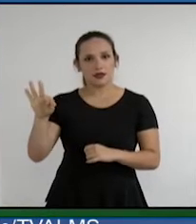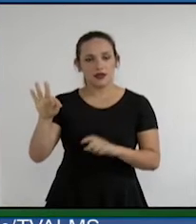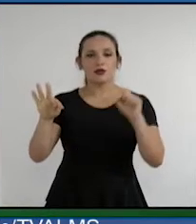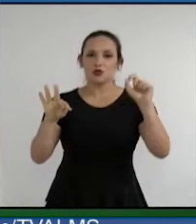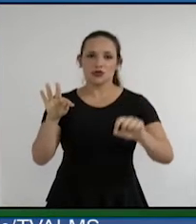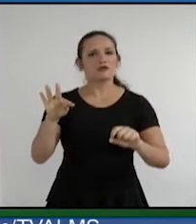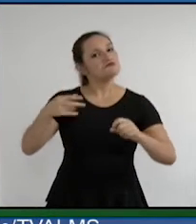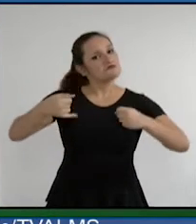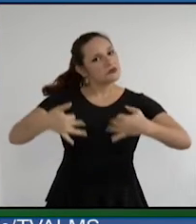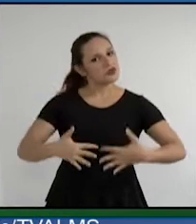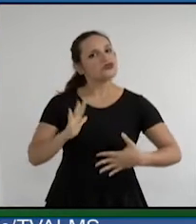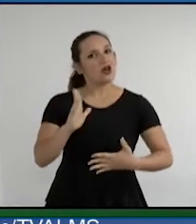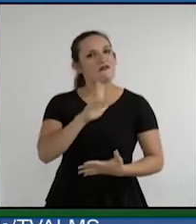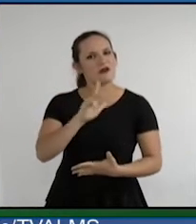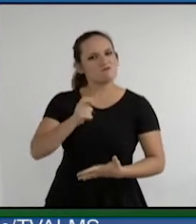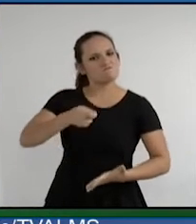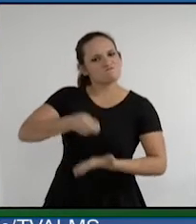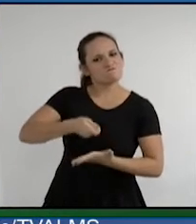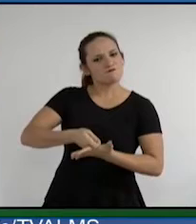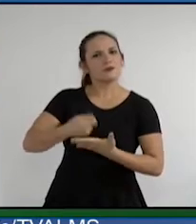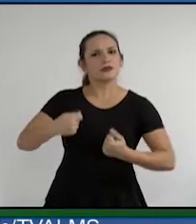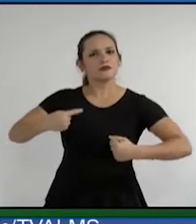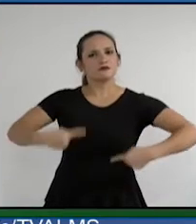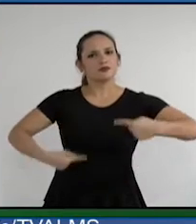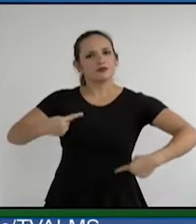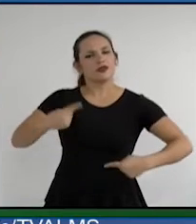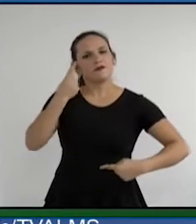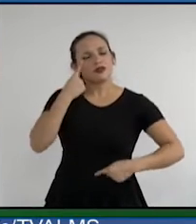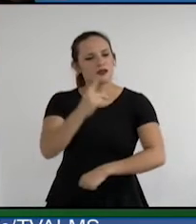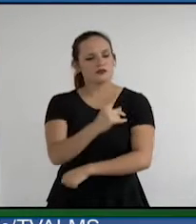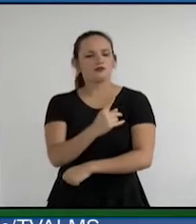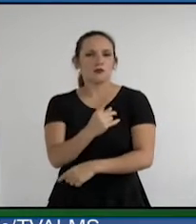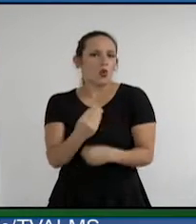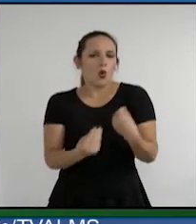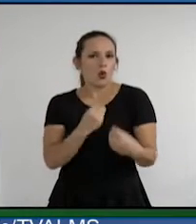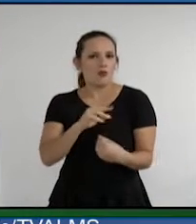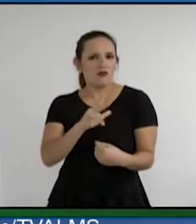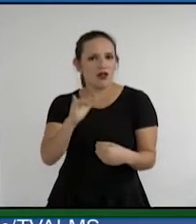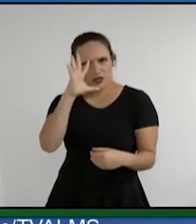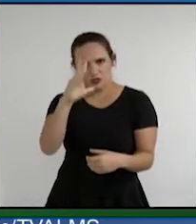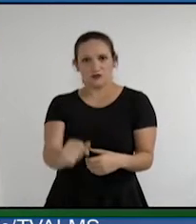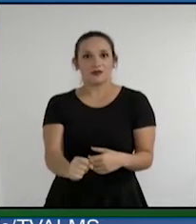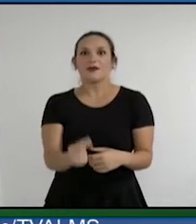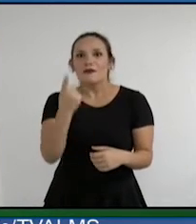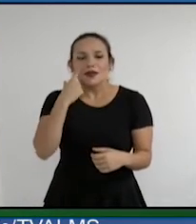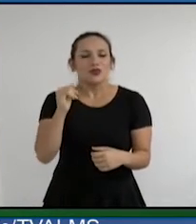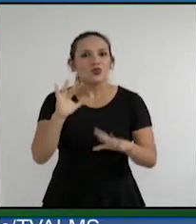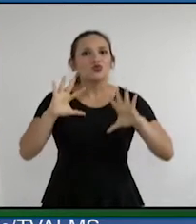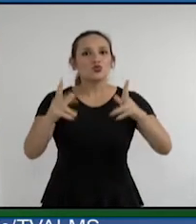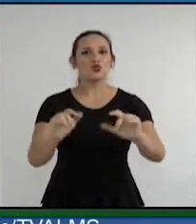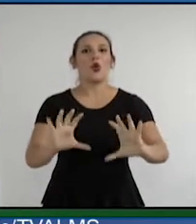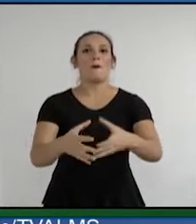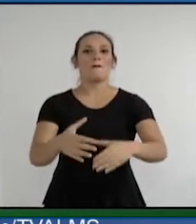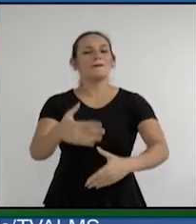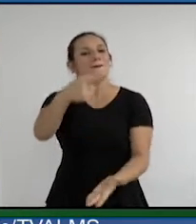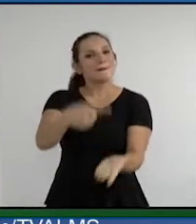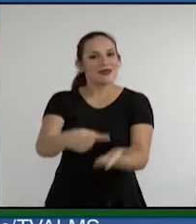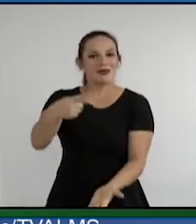vai convocar para fazer uma discussão técnica em relação à matéria. Então, tudo isso tem um reflexo. E